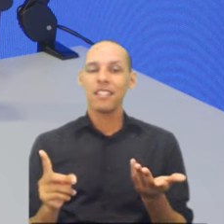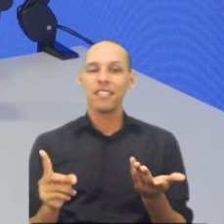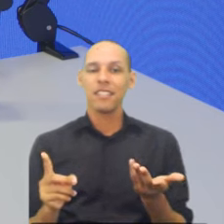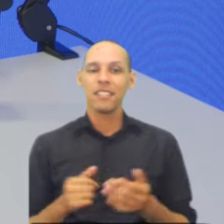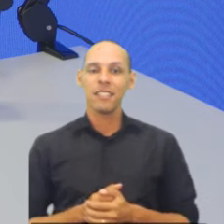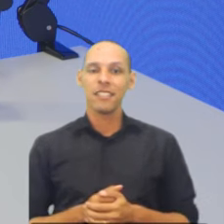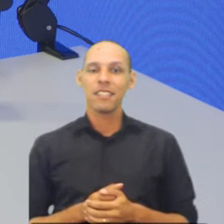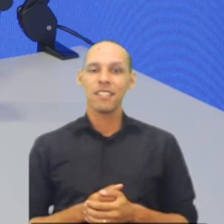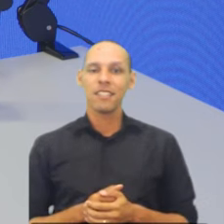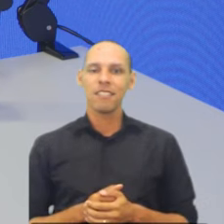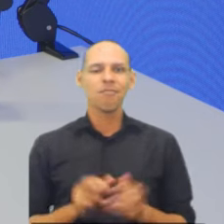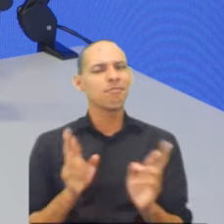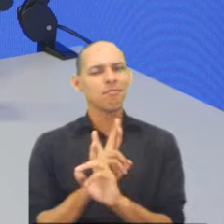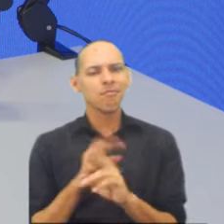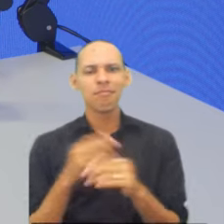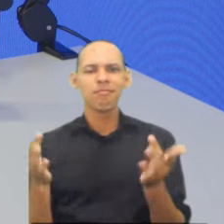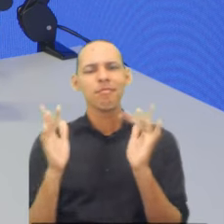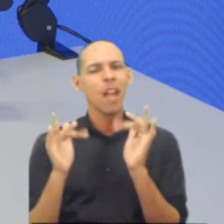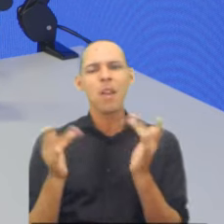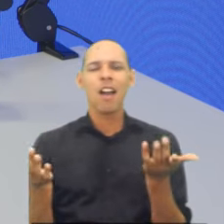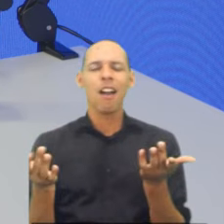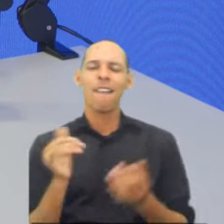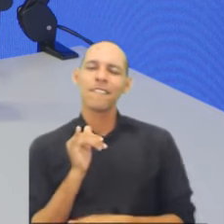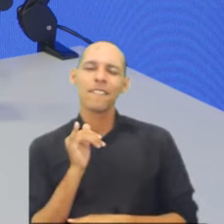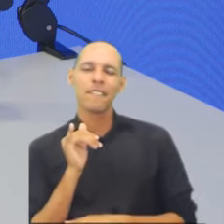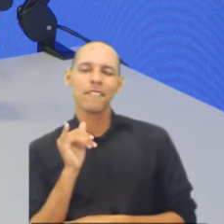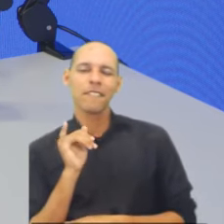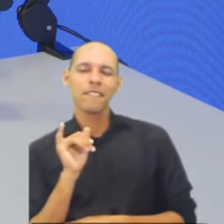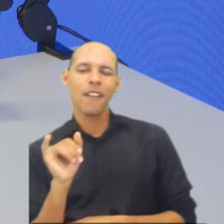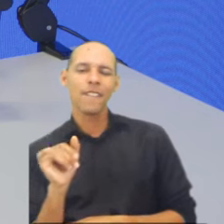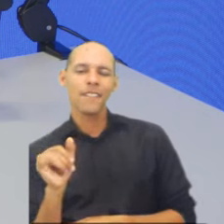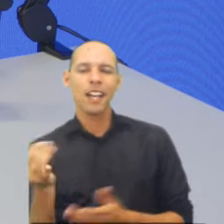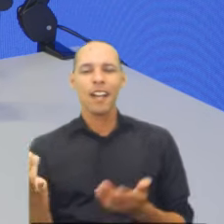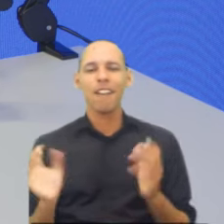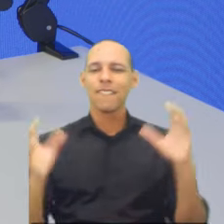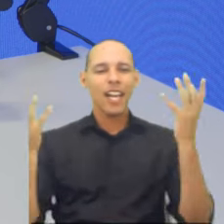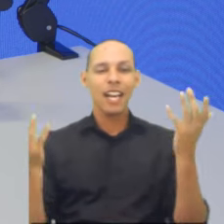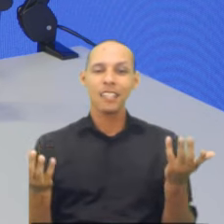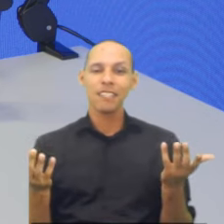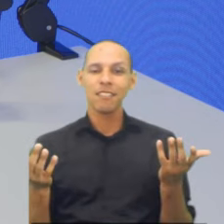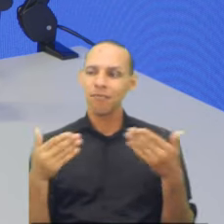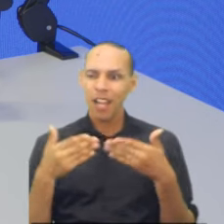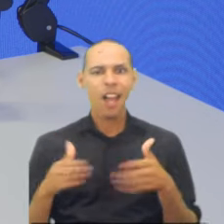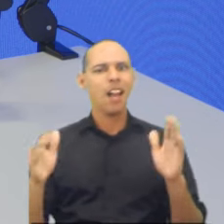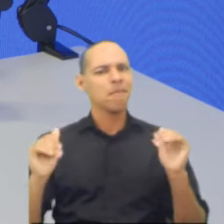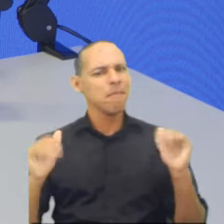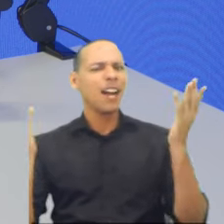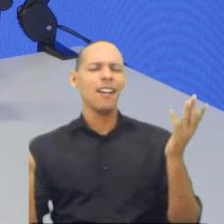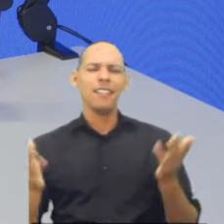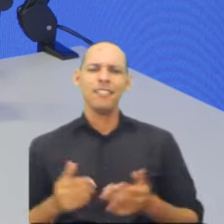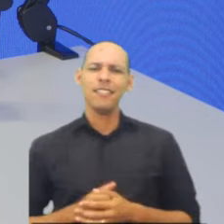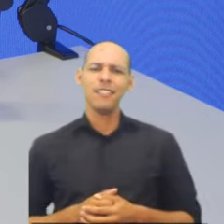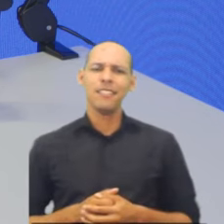eh eh relacionamentos né de namoro de paquera de de festa eles são mais